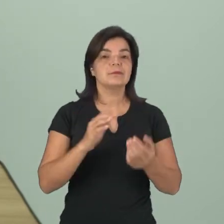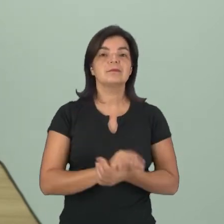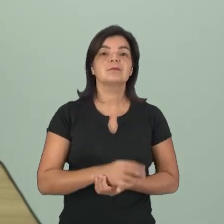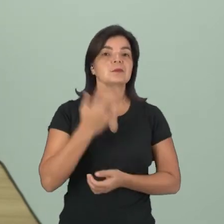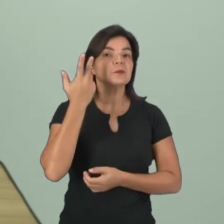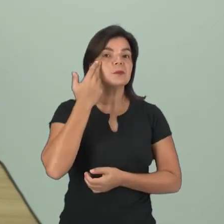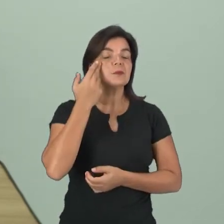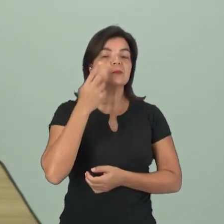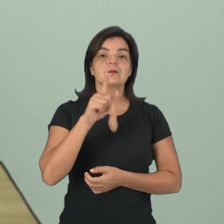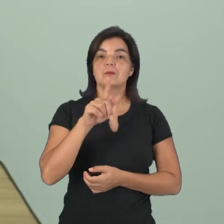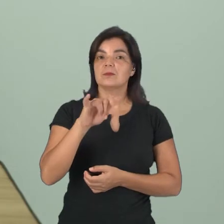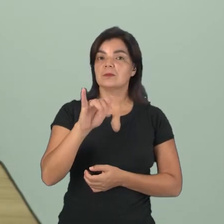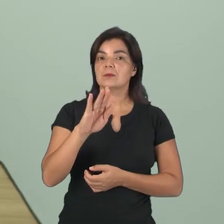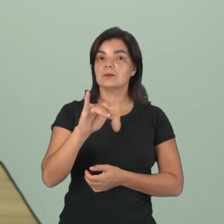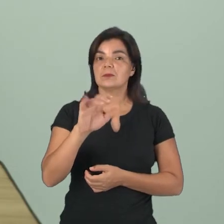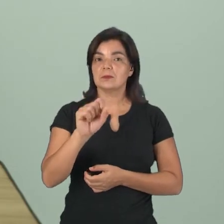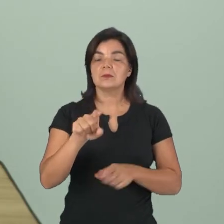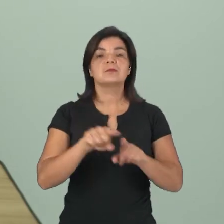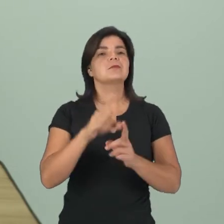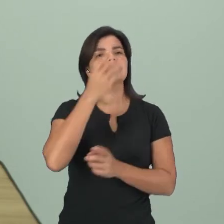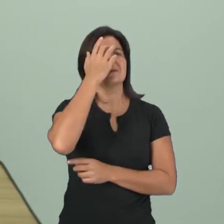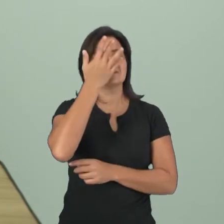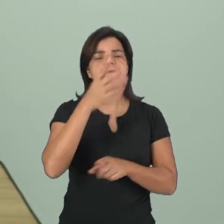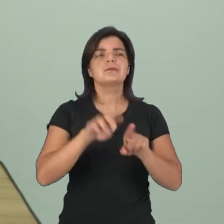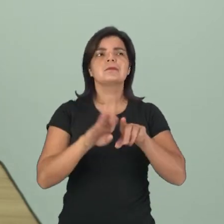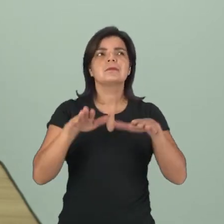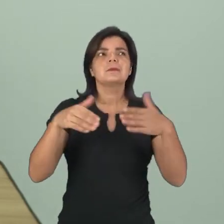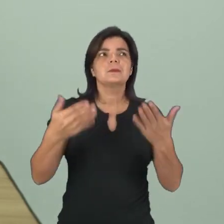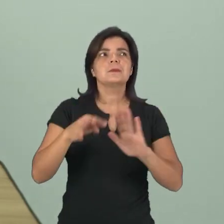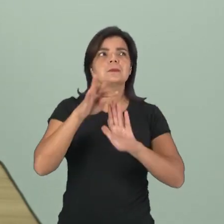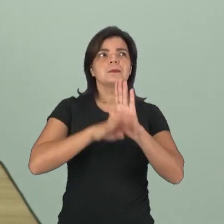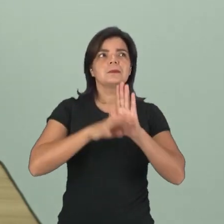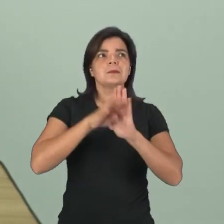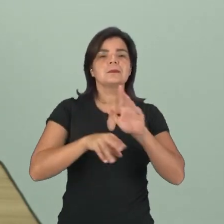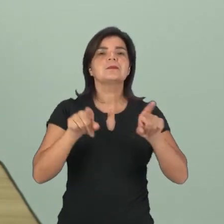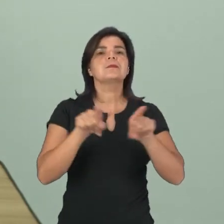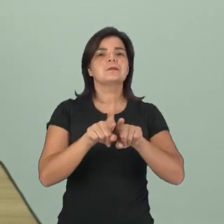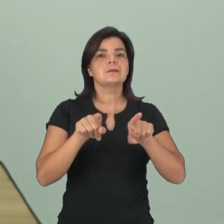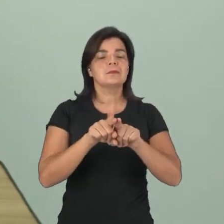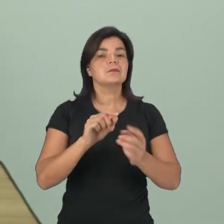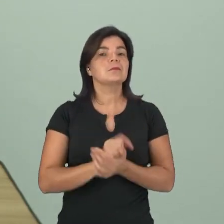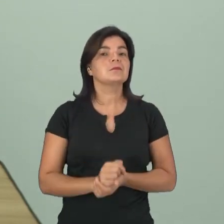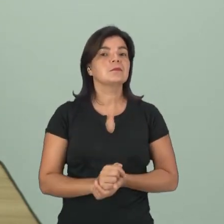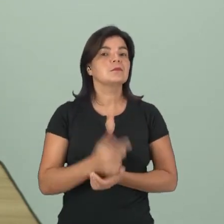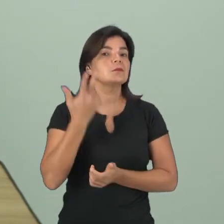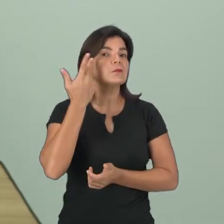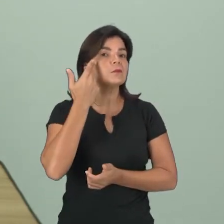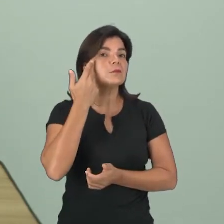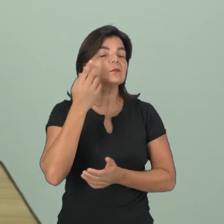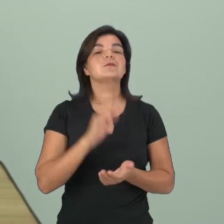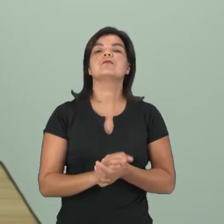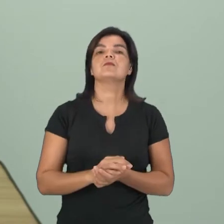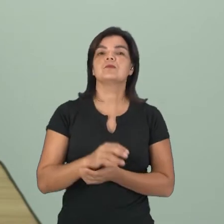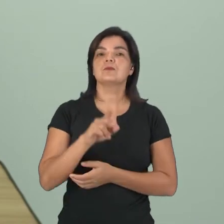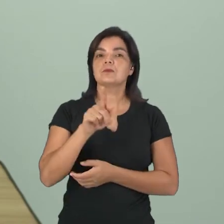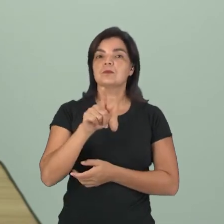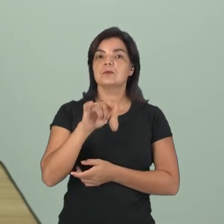muito comum em gibis. Está muito fácil. Qual é o texto que é muito comum nos